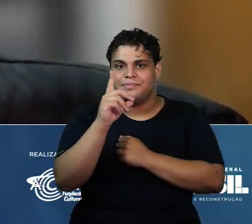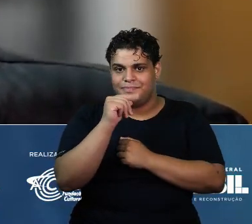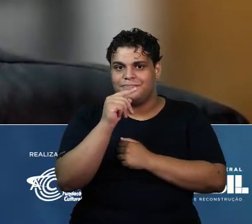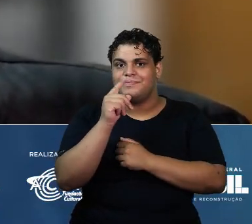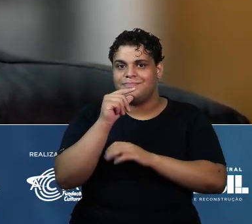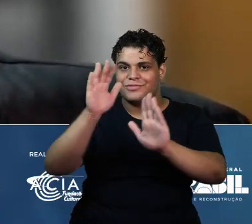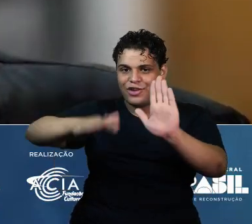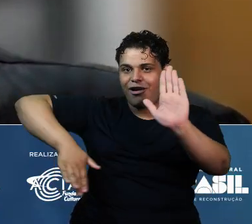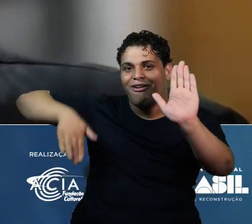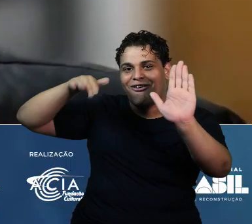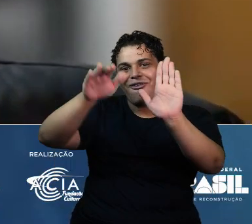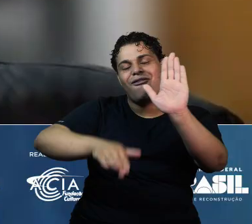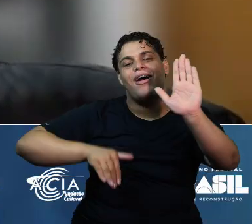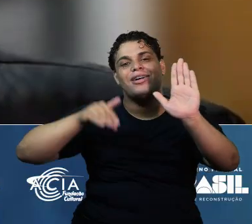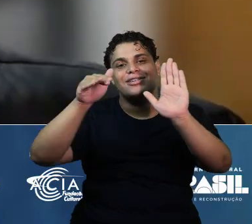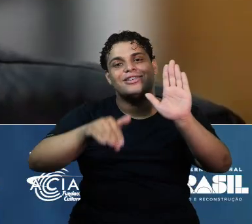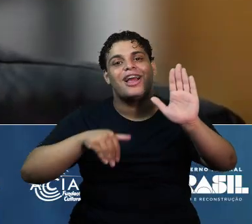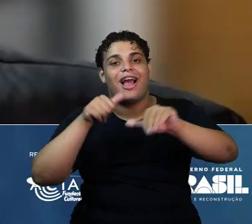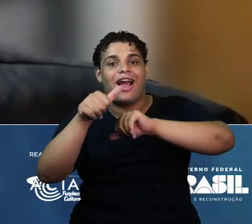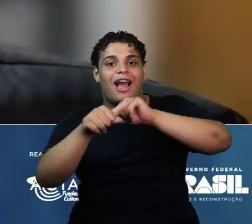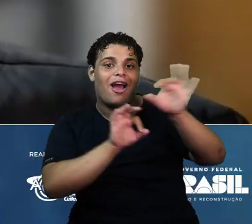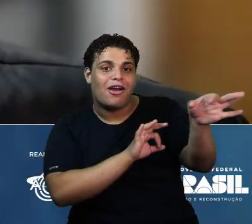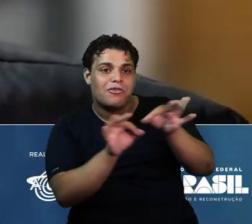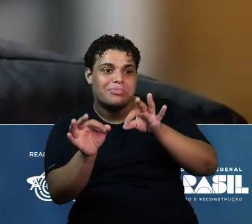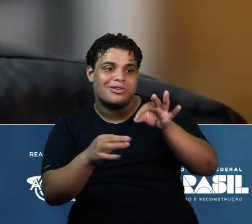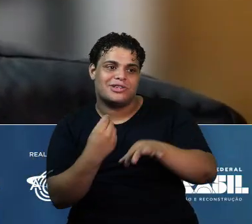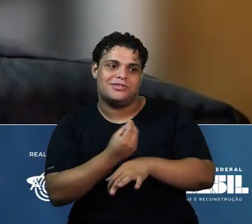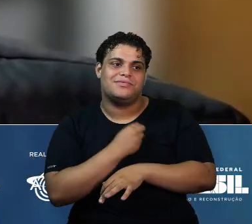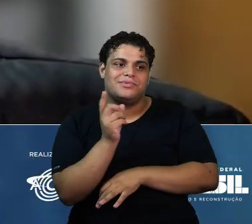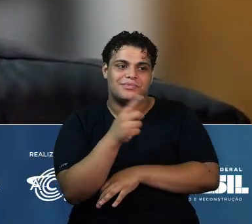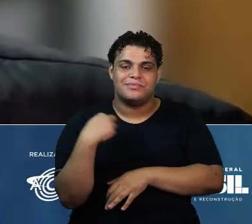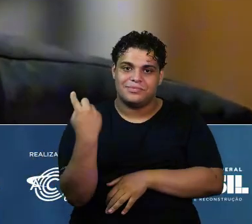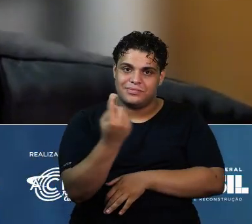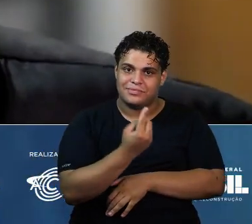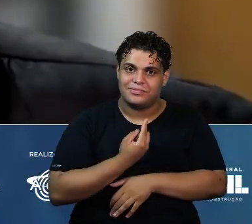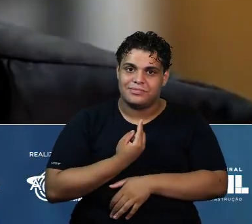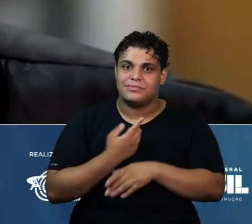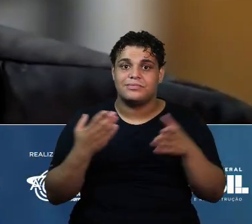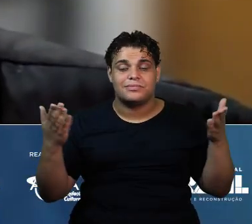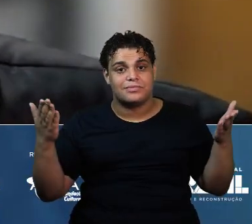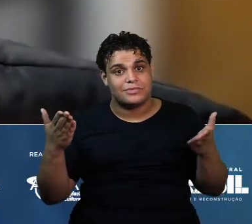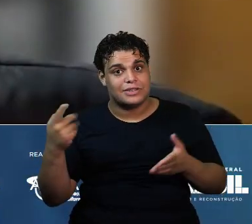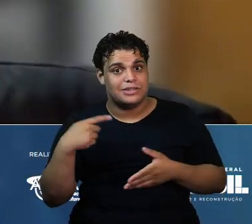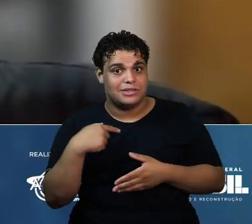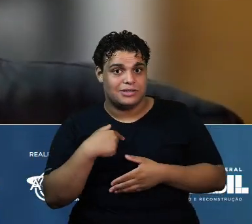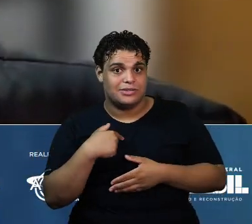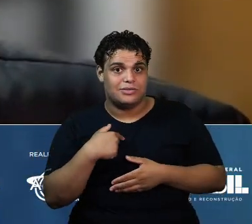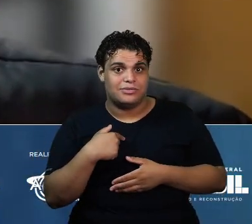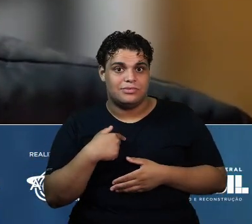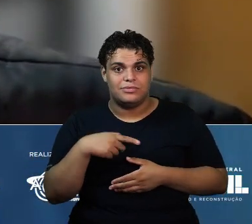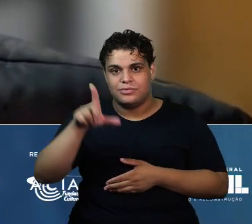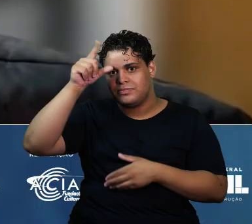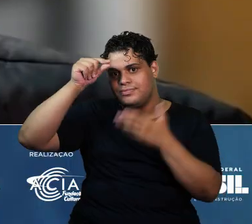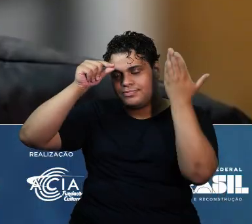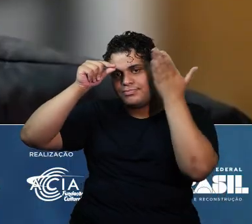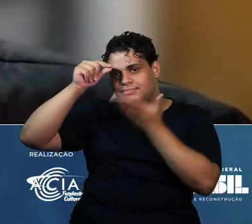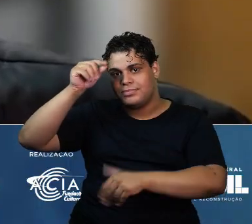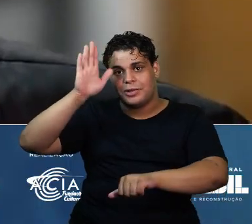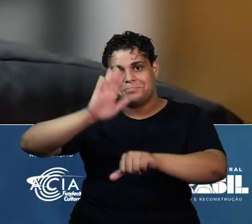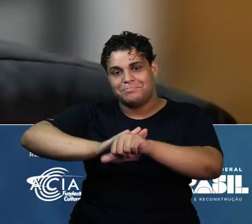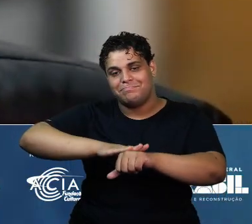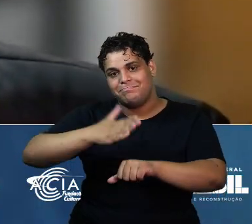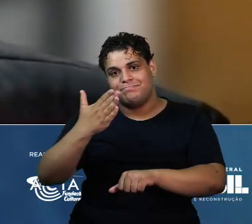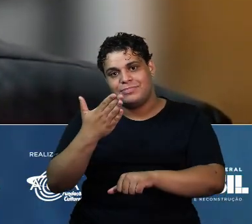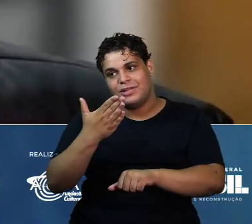E isso se tornou um projeto de vida nosso. Hoje, eu particularmente dedico mais